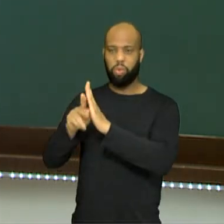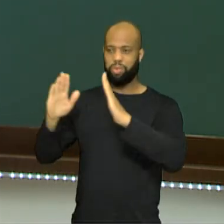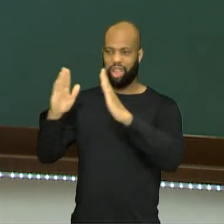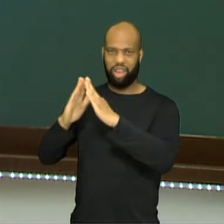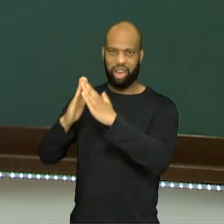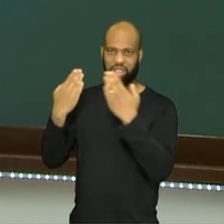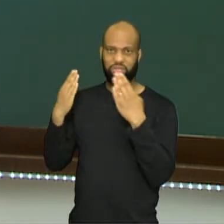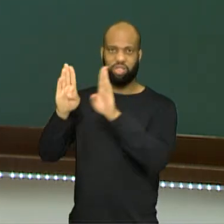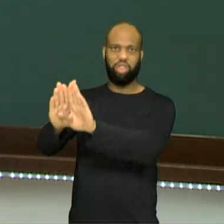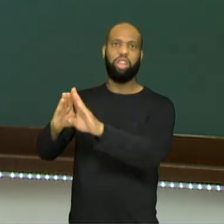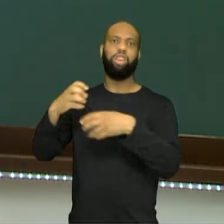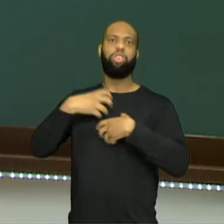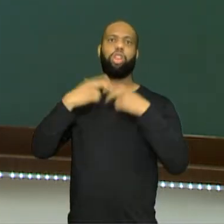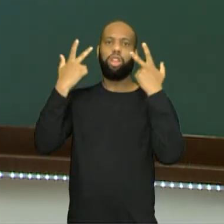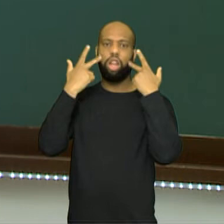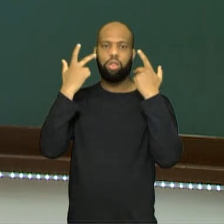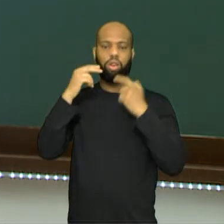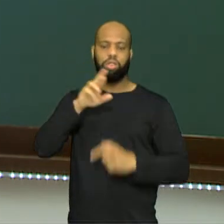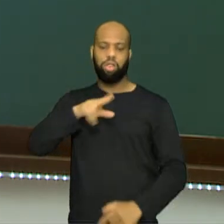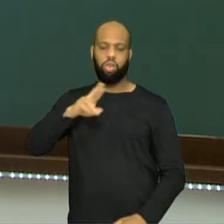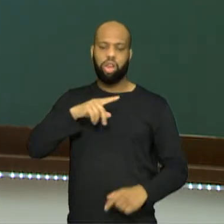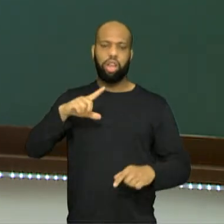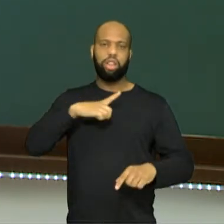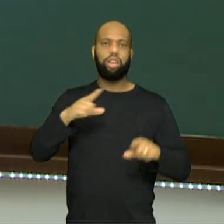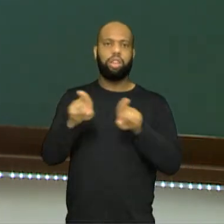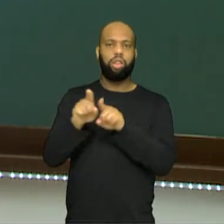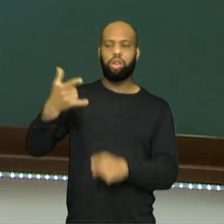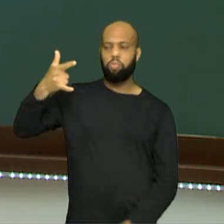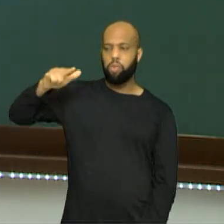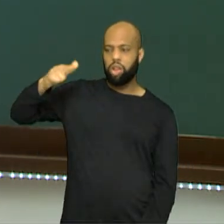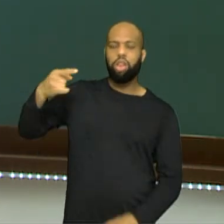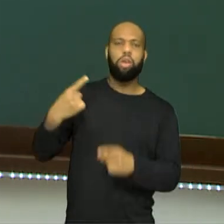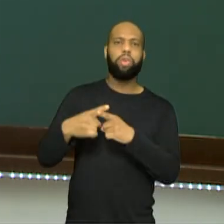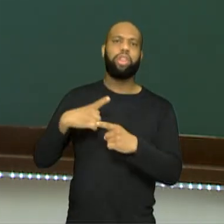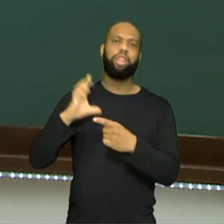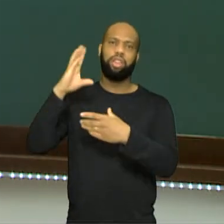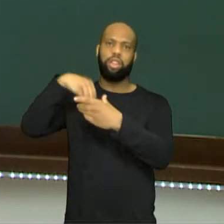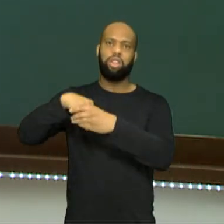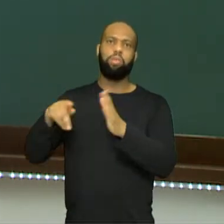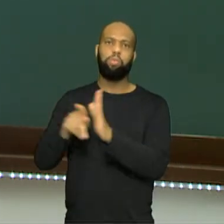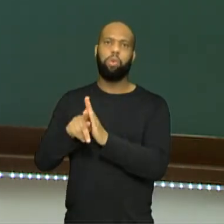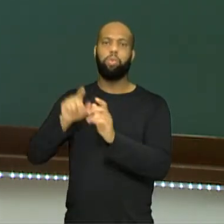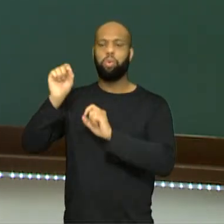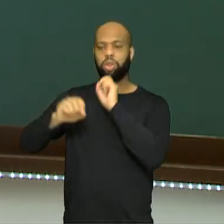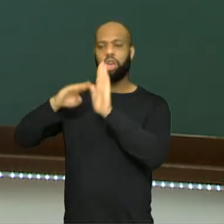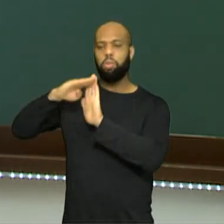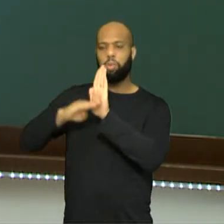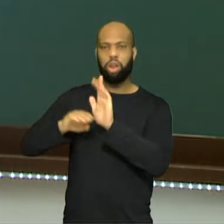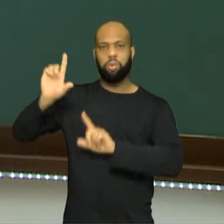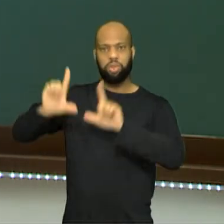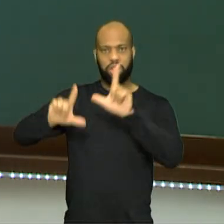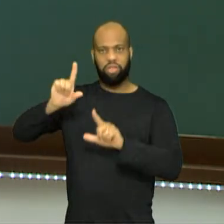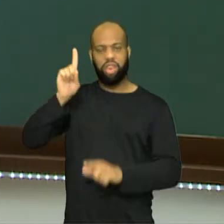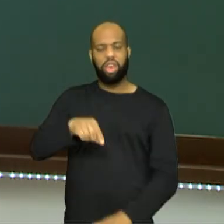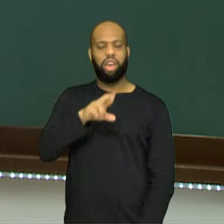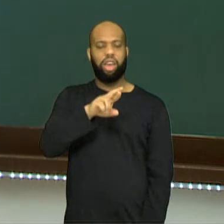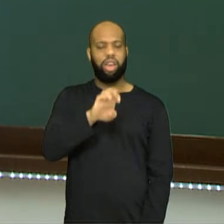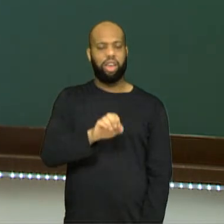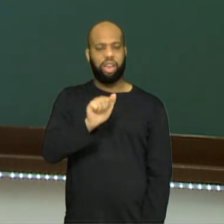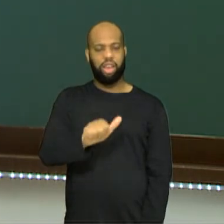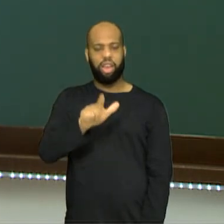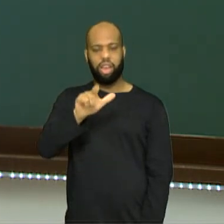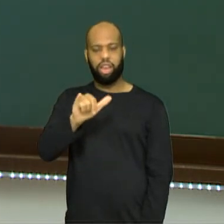de forma naturalmente, elas são manipuladas porque elas estão dentro de um programa, dentro de um reality show. Essa é a crítica,